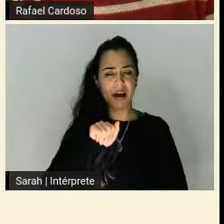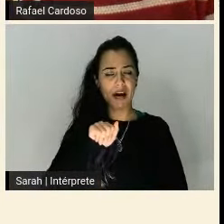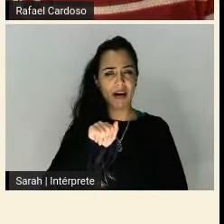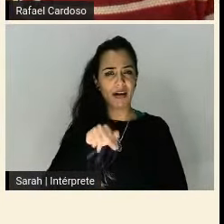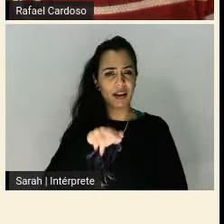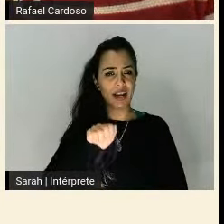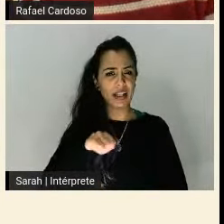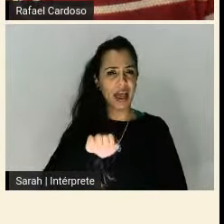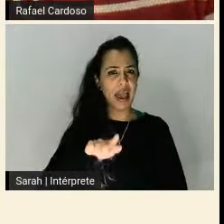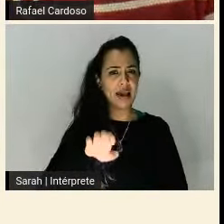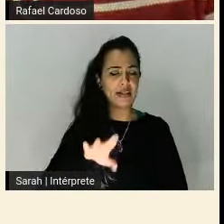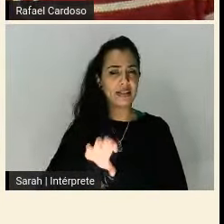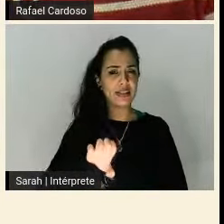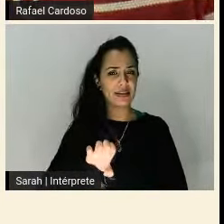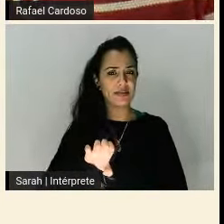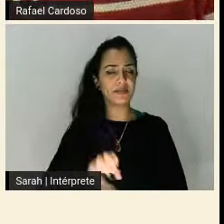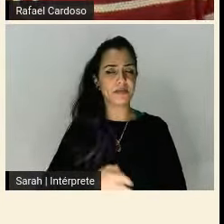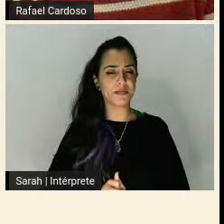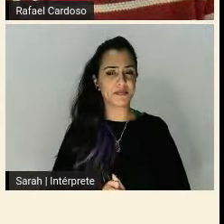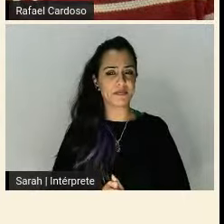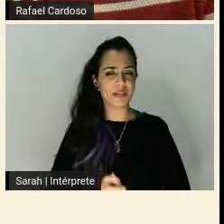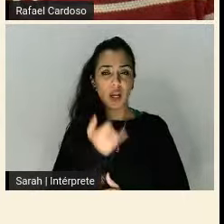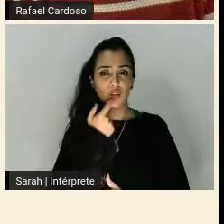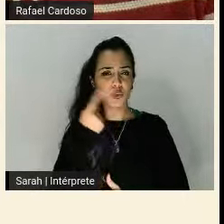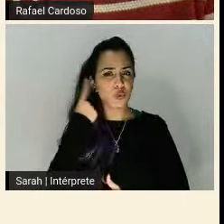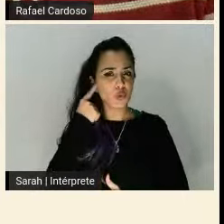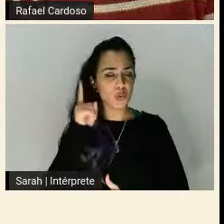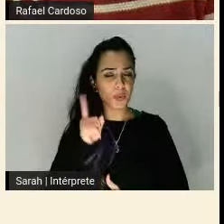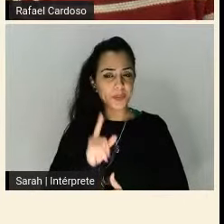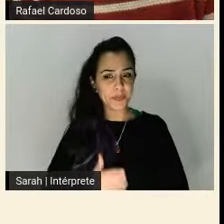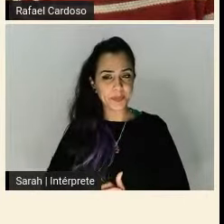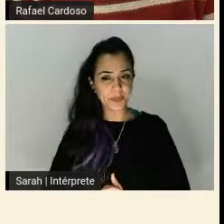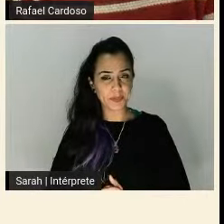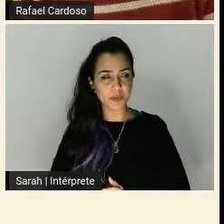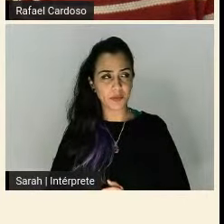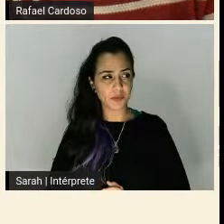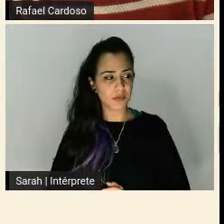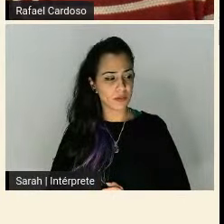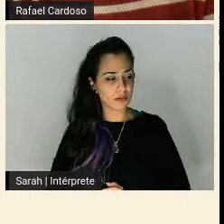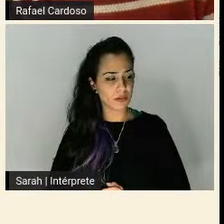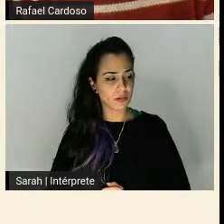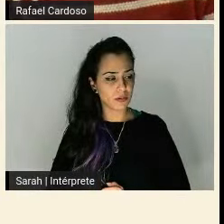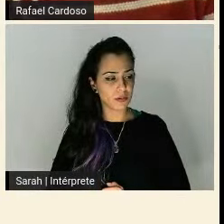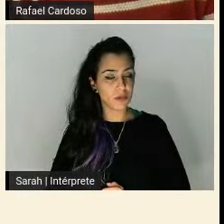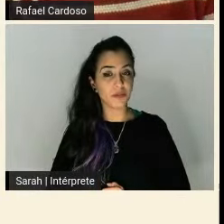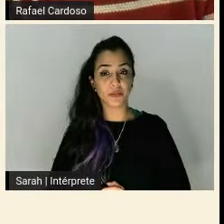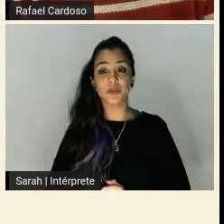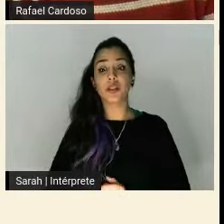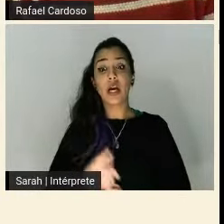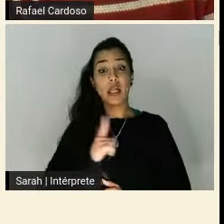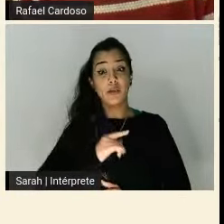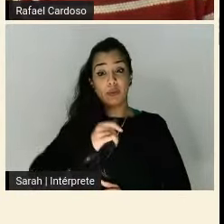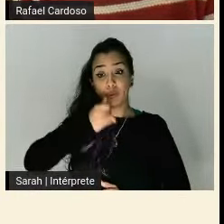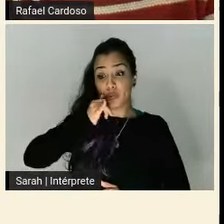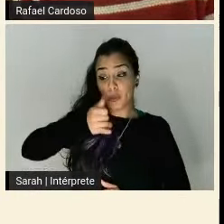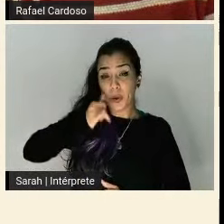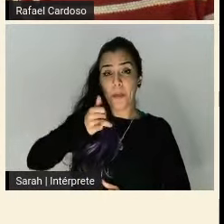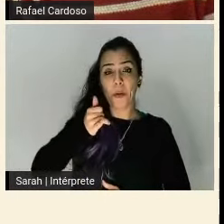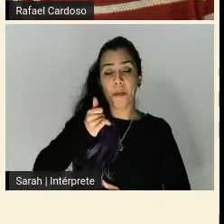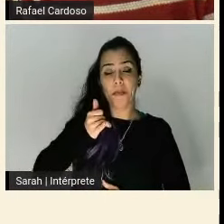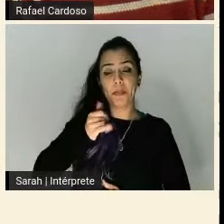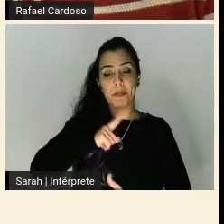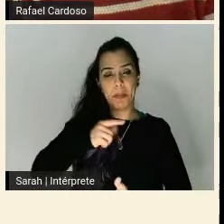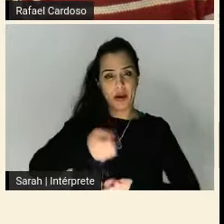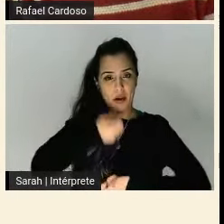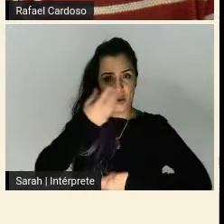de uma Geração. Seu depoimento consistiu em argumentar lucidamente que o movimento modernista não se